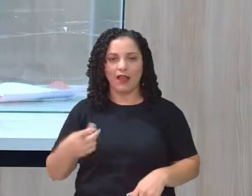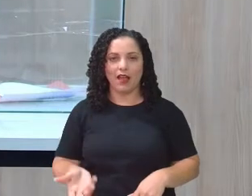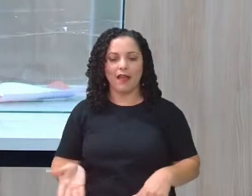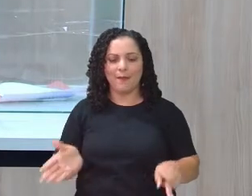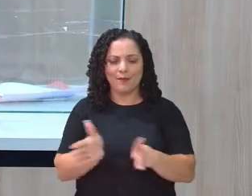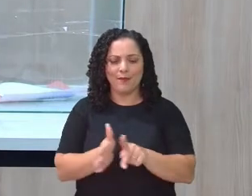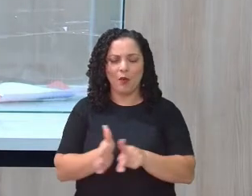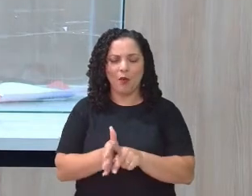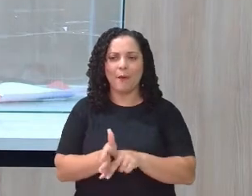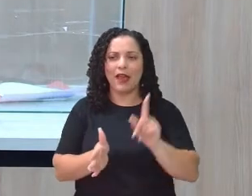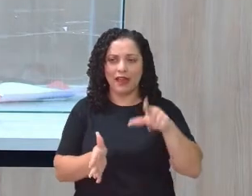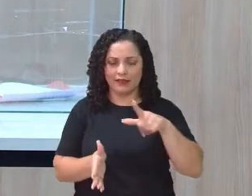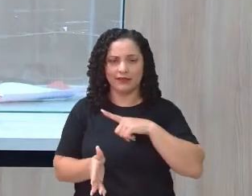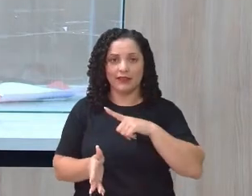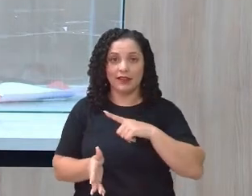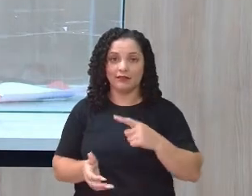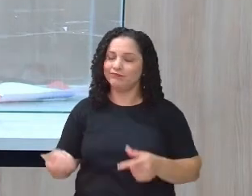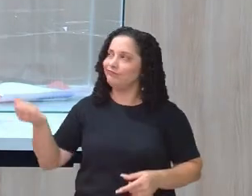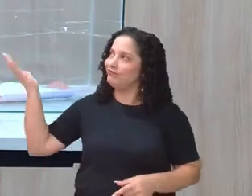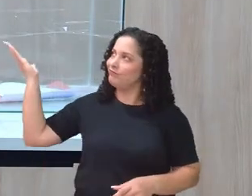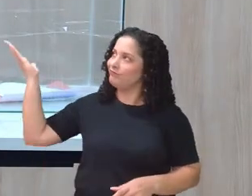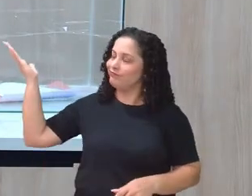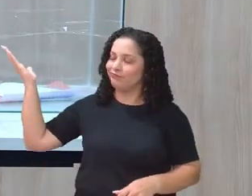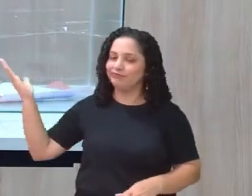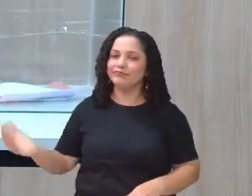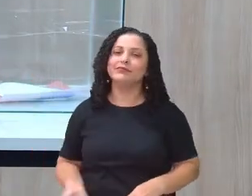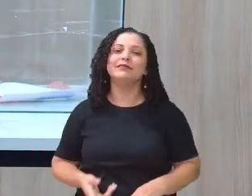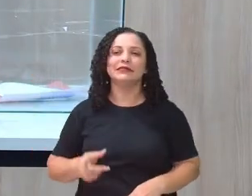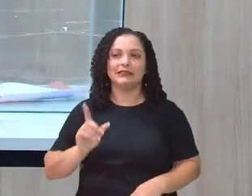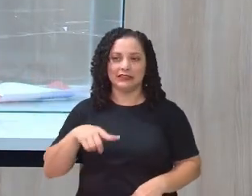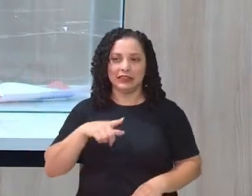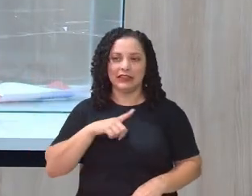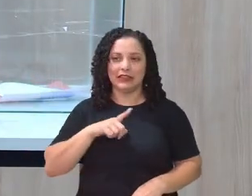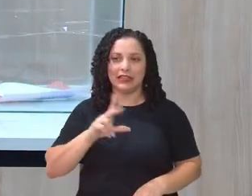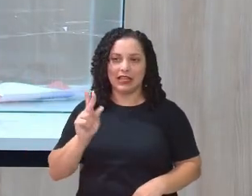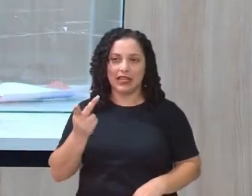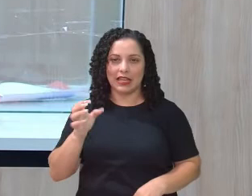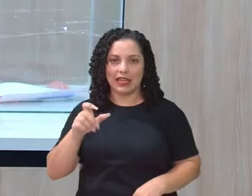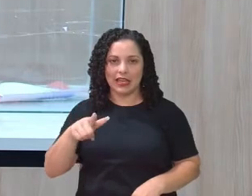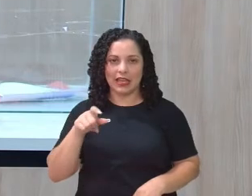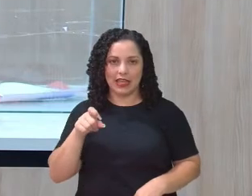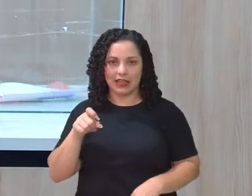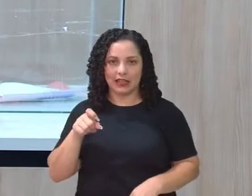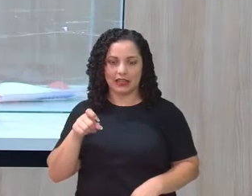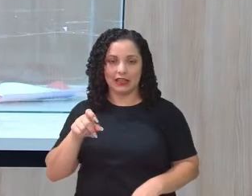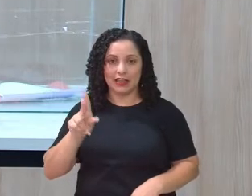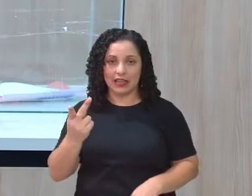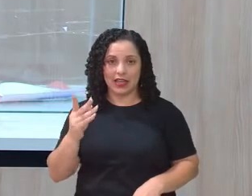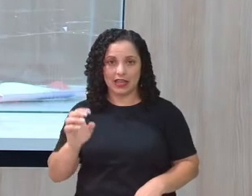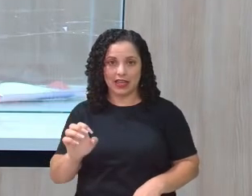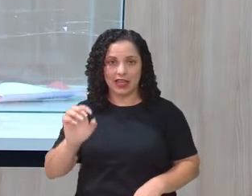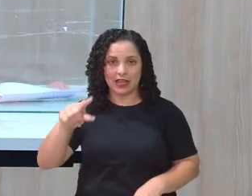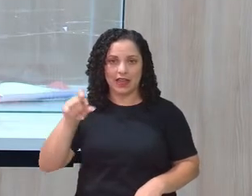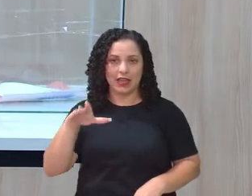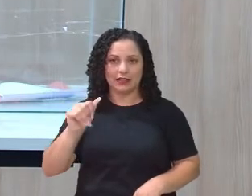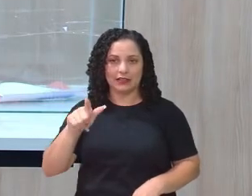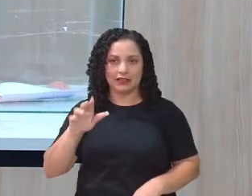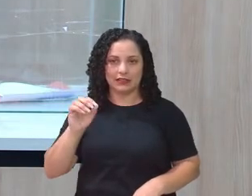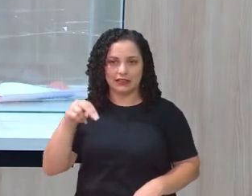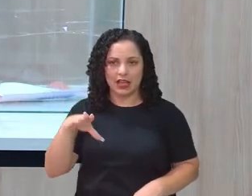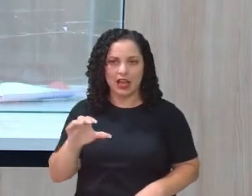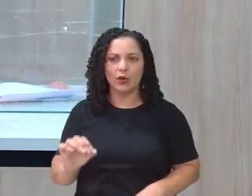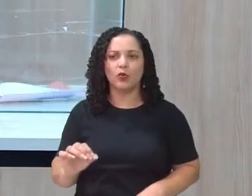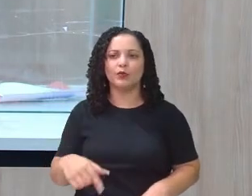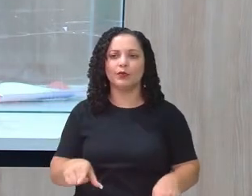certo? E para transformar ele numa esfera, né? A gente colocou aí, eles colocam uma câmera de ar e